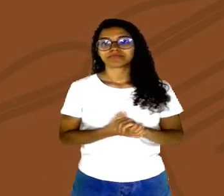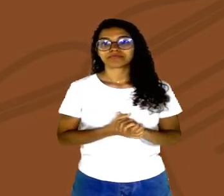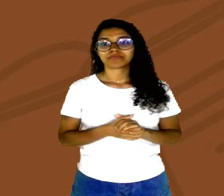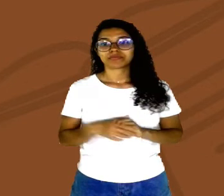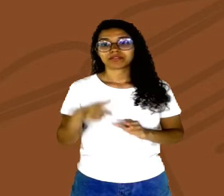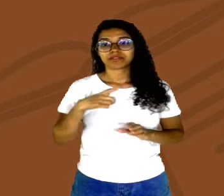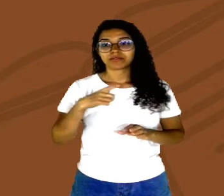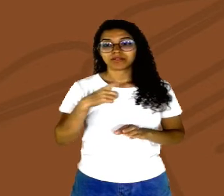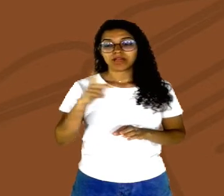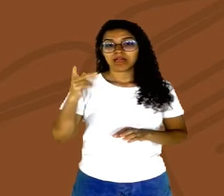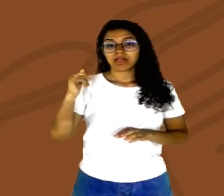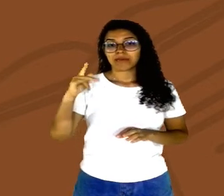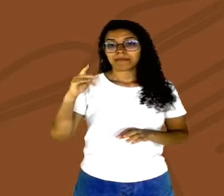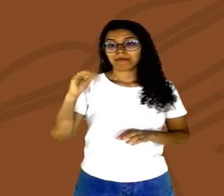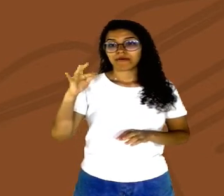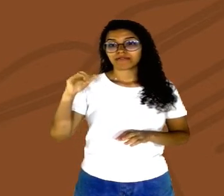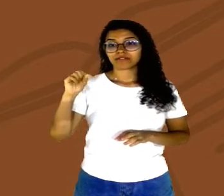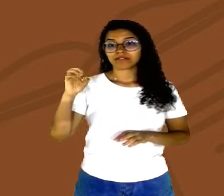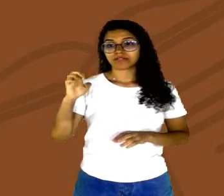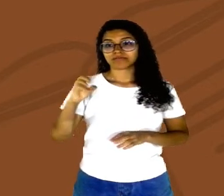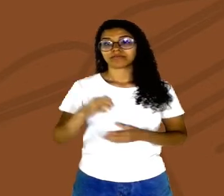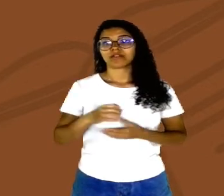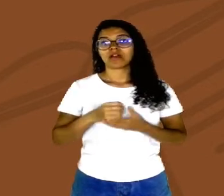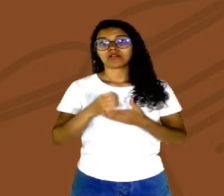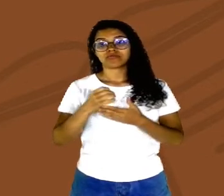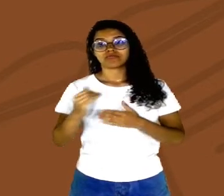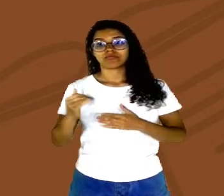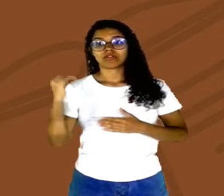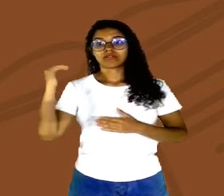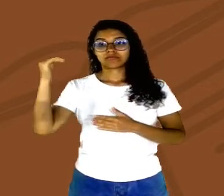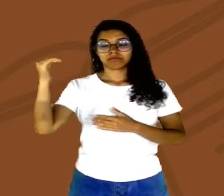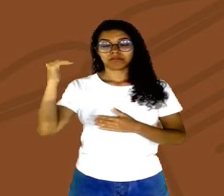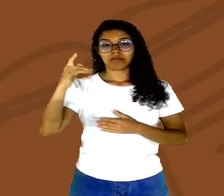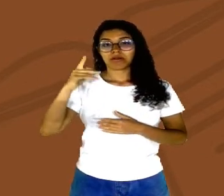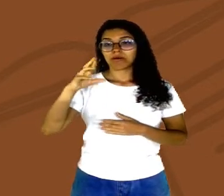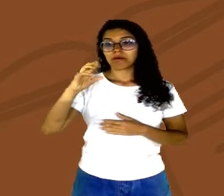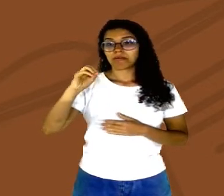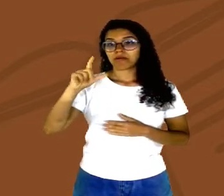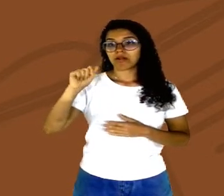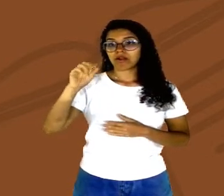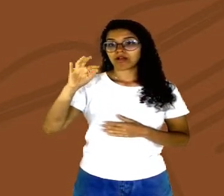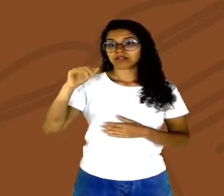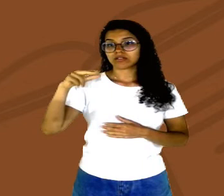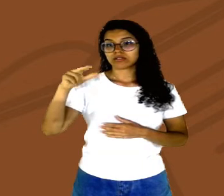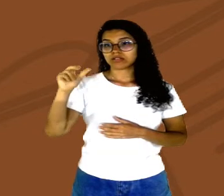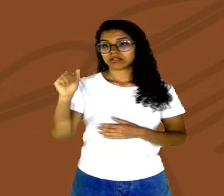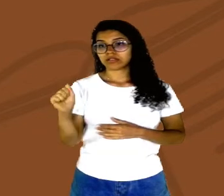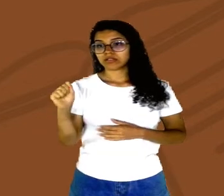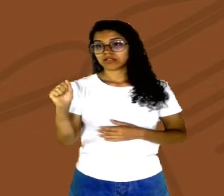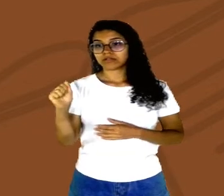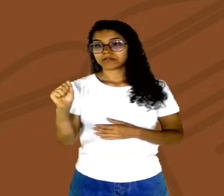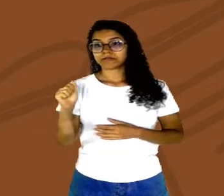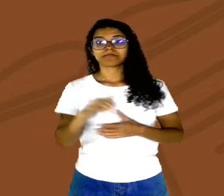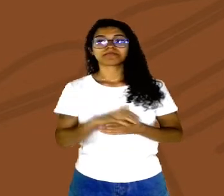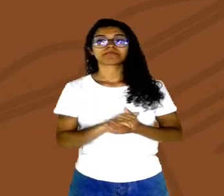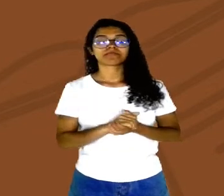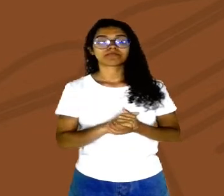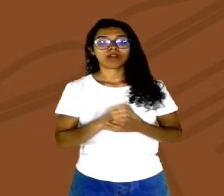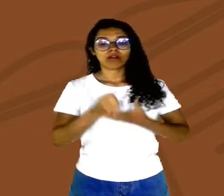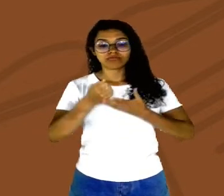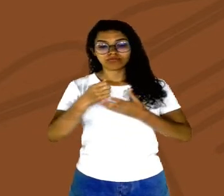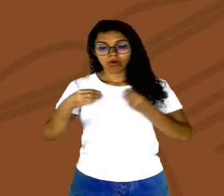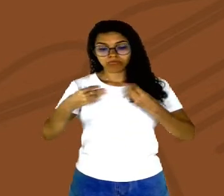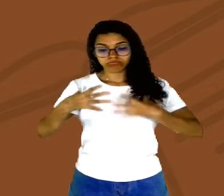a hipófise, né, o hormônio do crescimento atua no crescimento, a prolactina atua na produção de leite, os hormônios